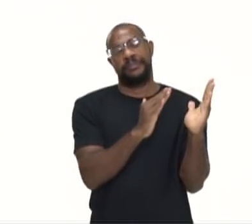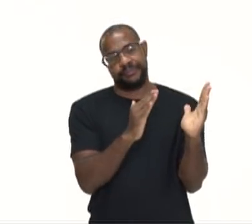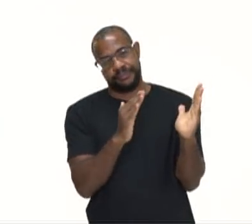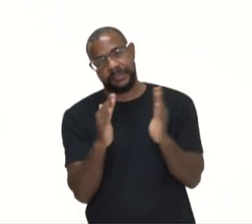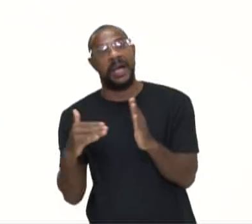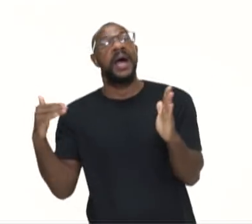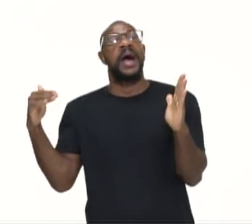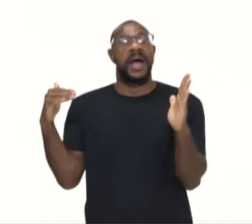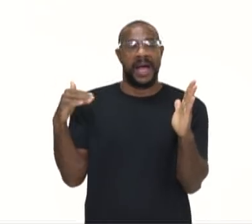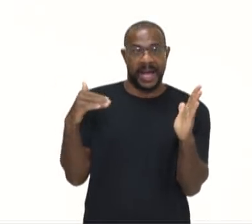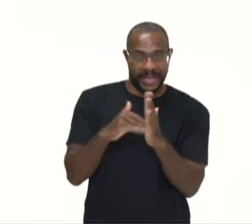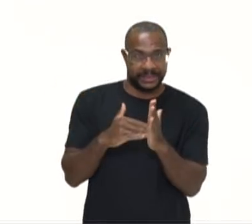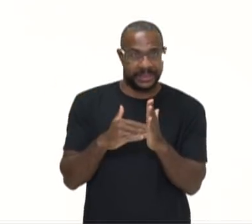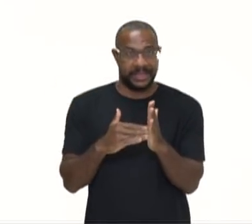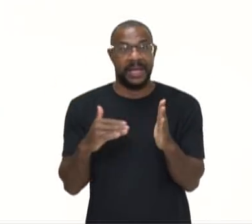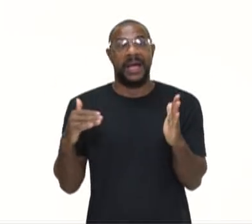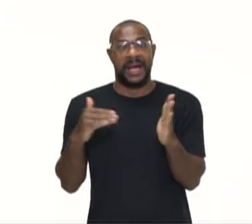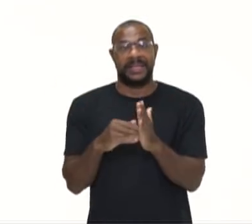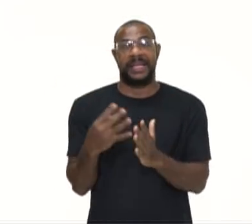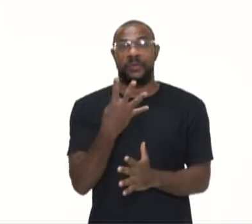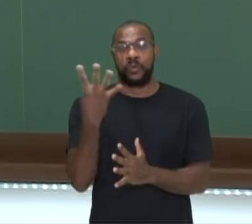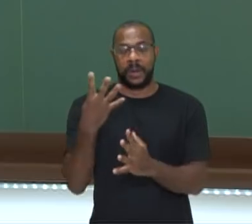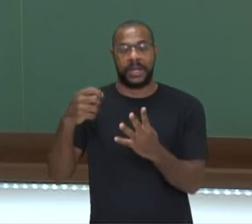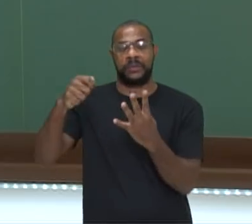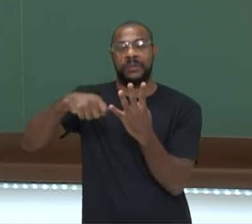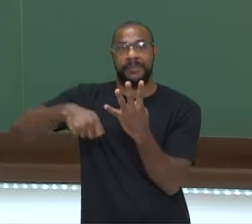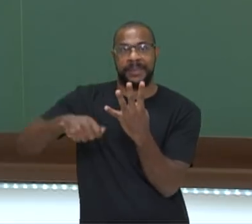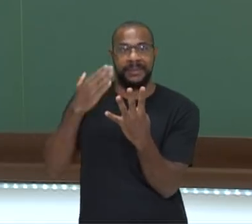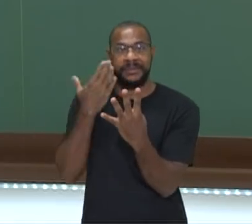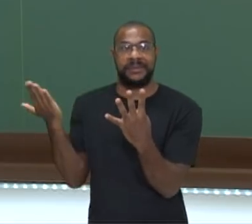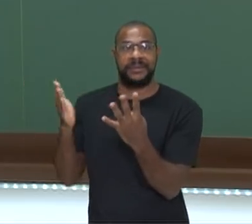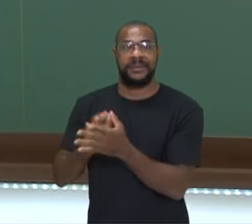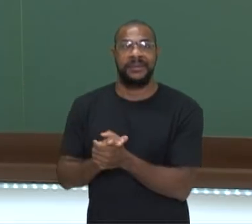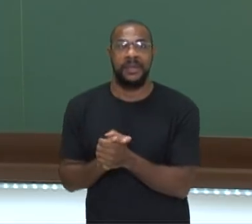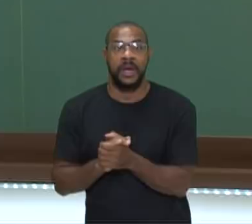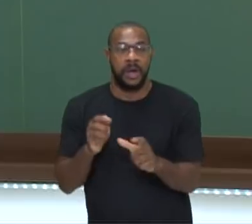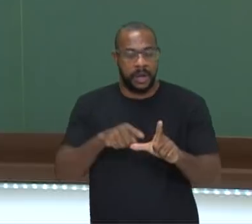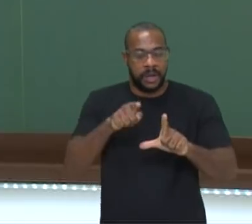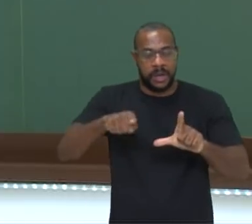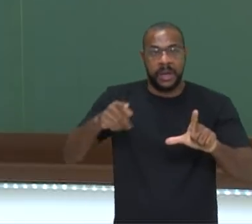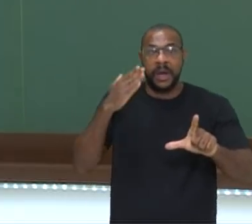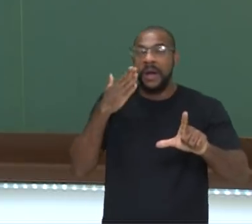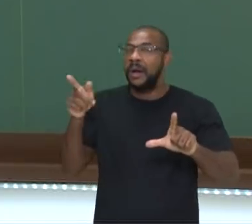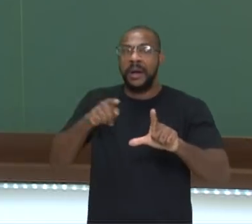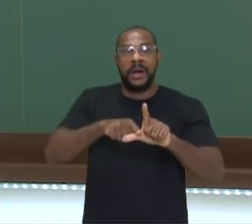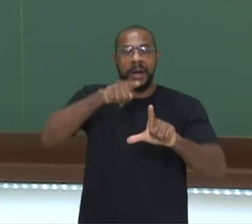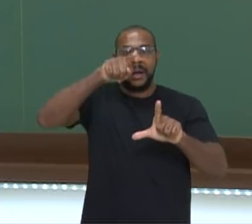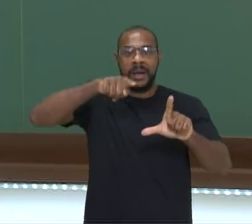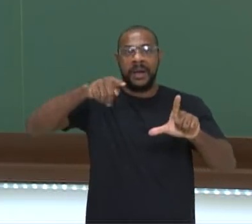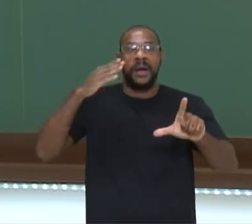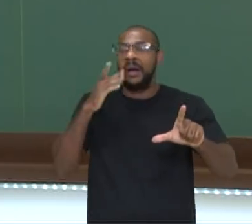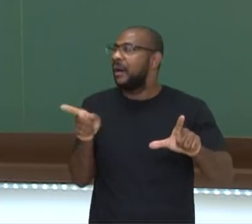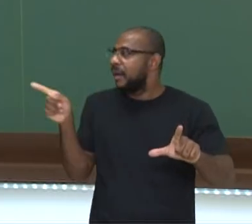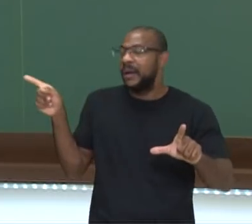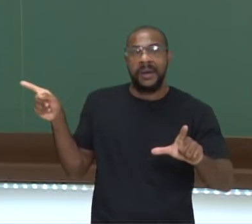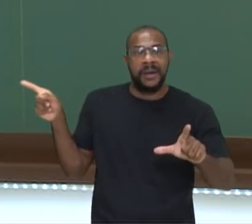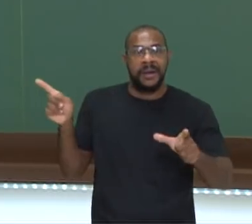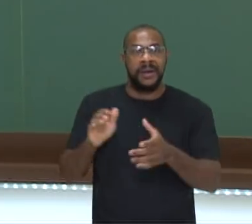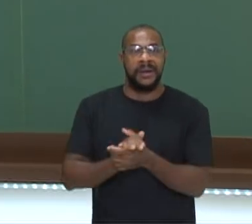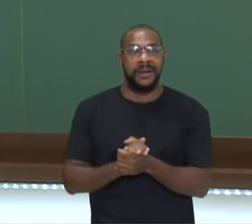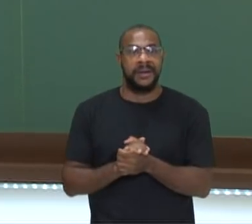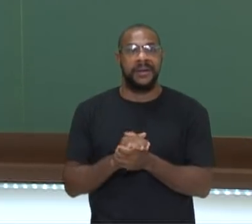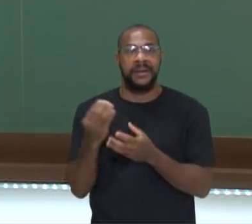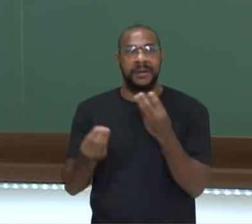até chegar no quarto mês. Então, ficamos aqui com um gráfico que a gente chama, é um gráfico de uma função de